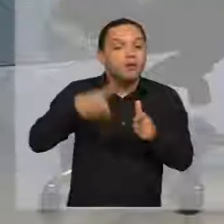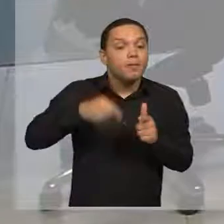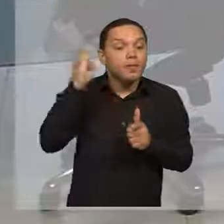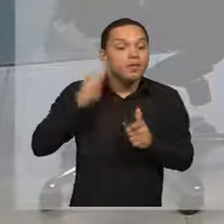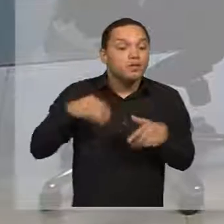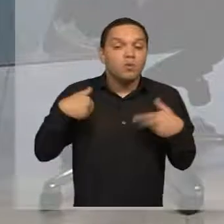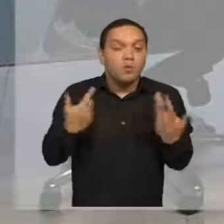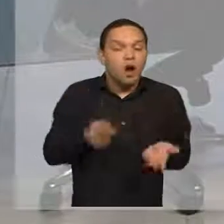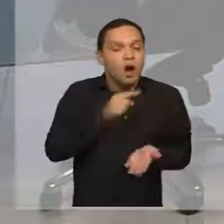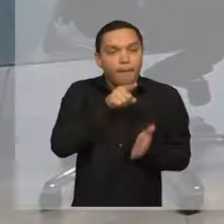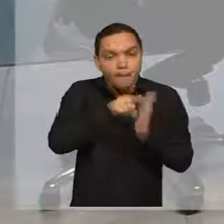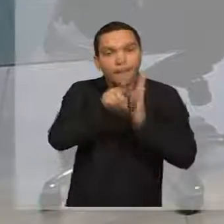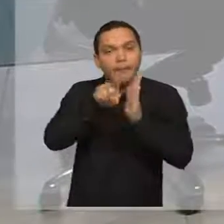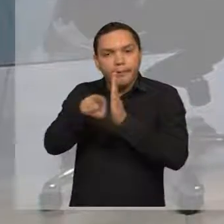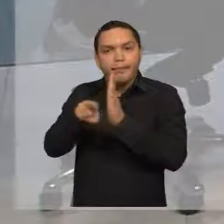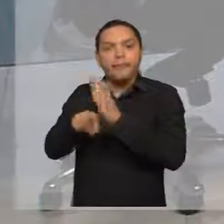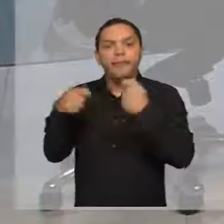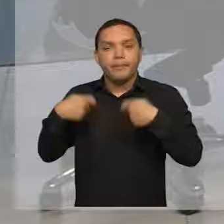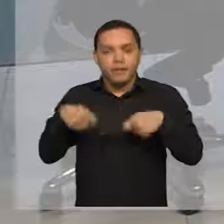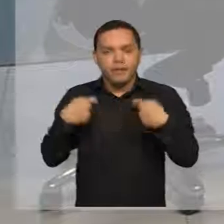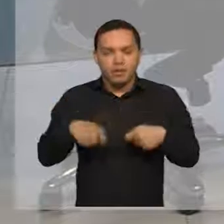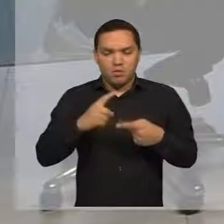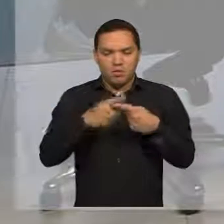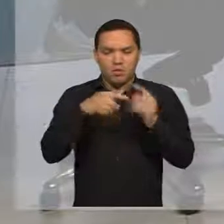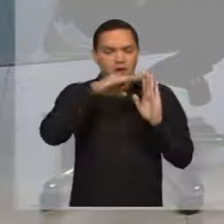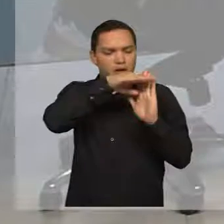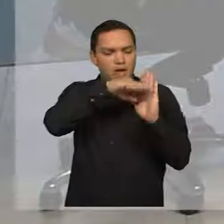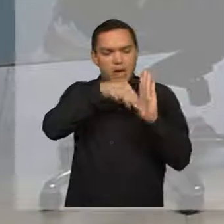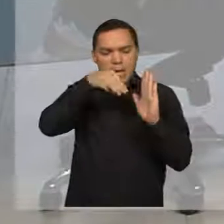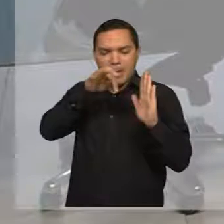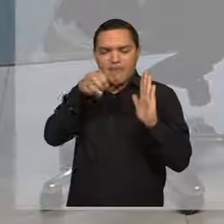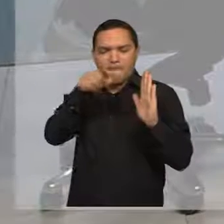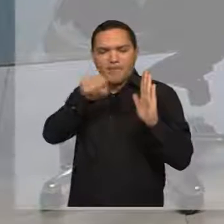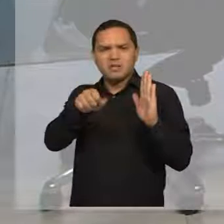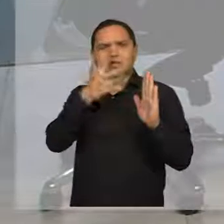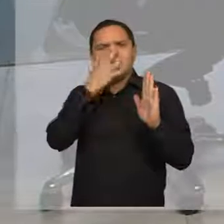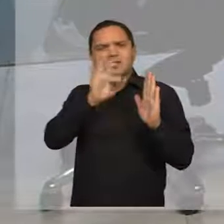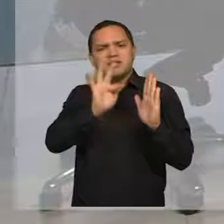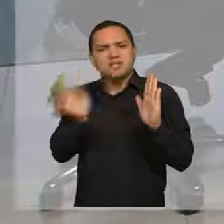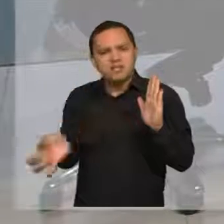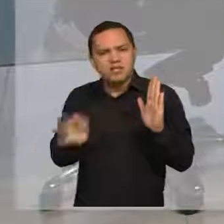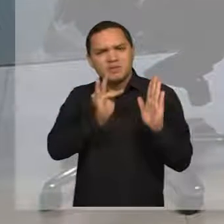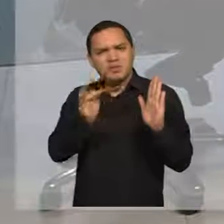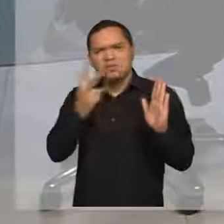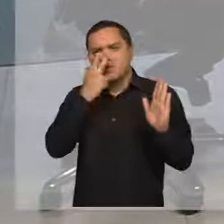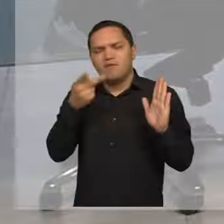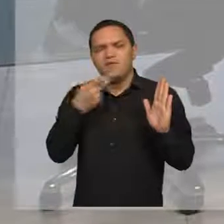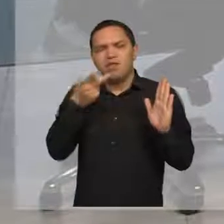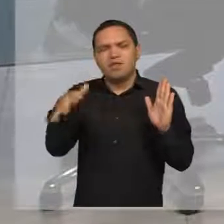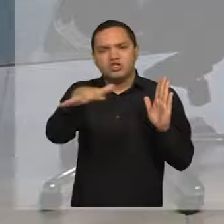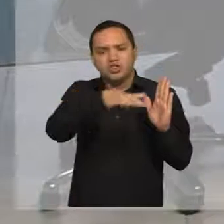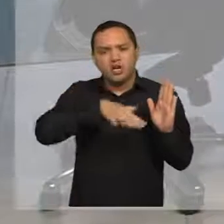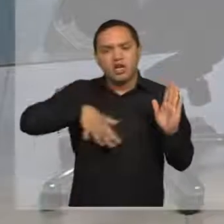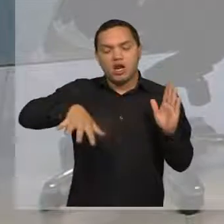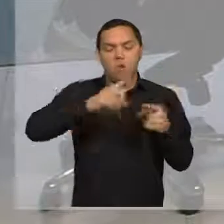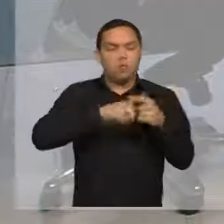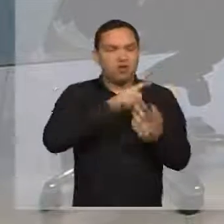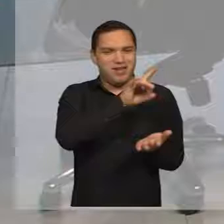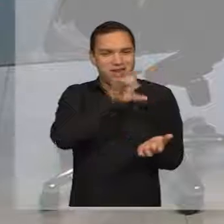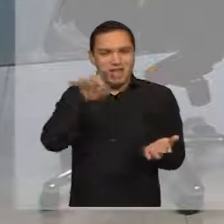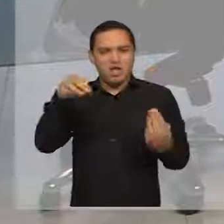vê que as metas são todas generalistas, porque nem os próprios ministros ainda